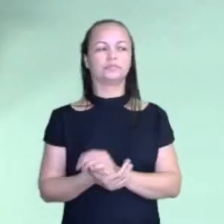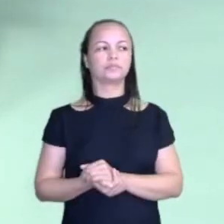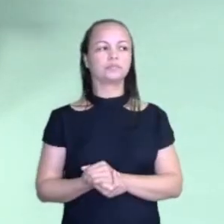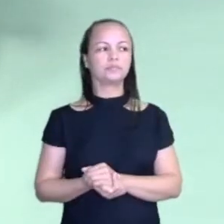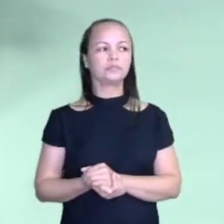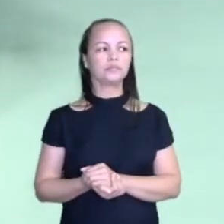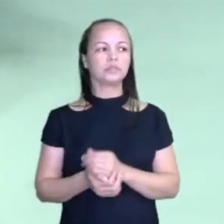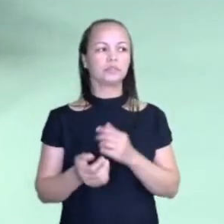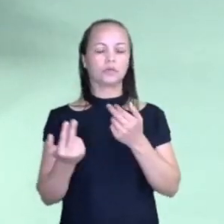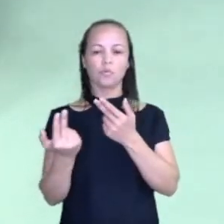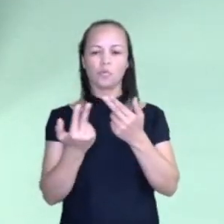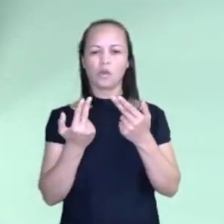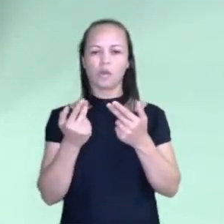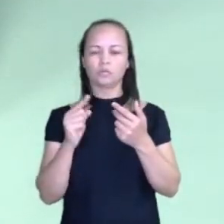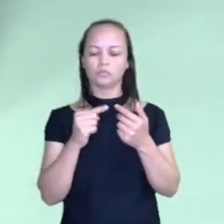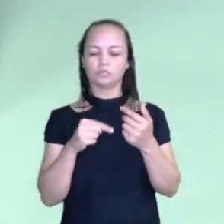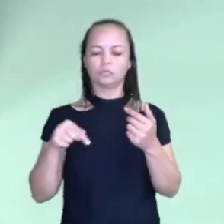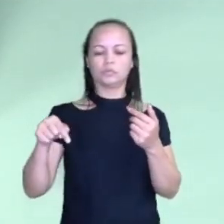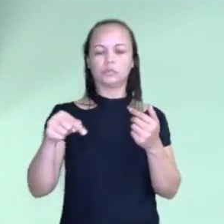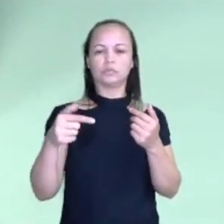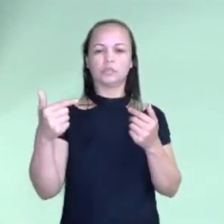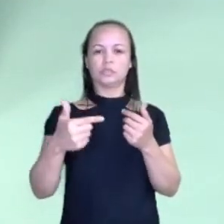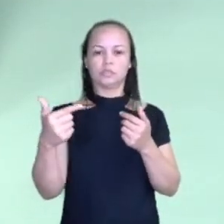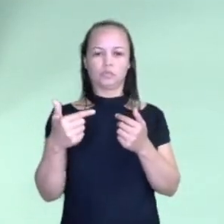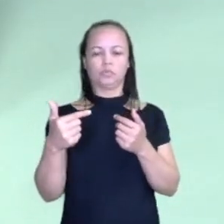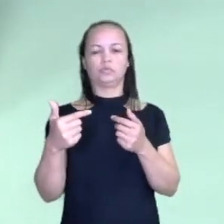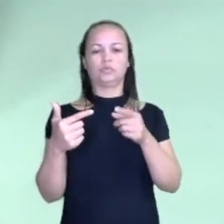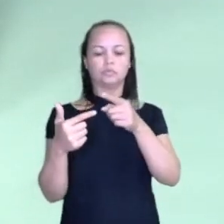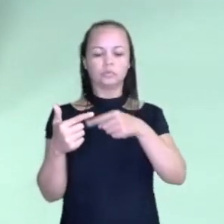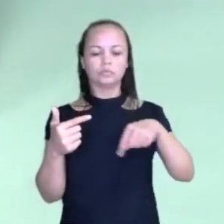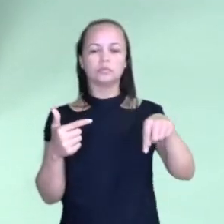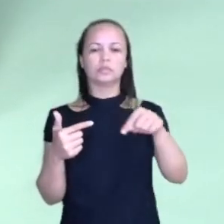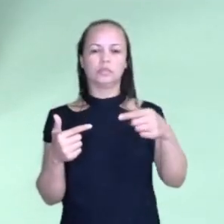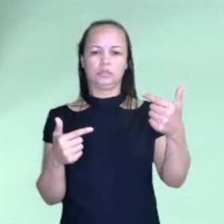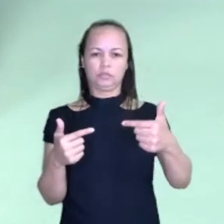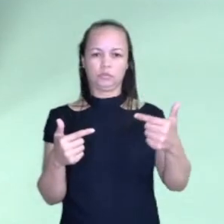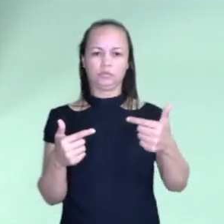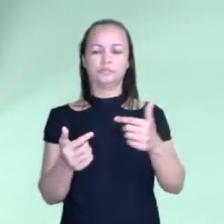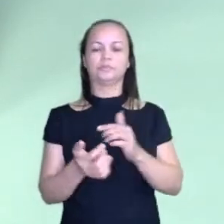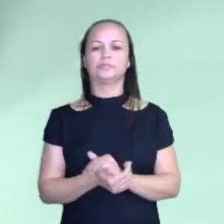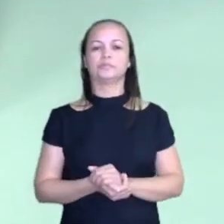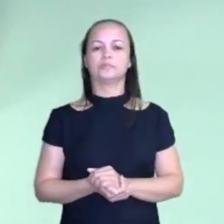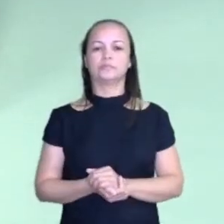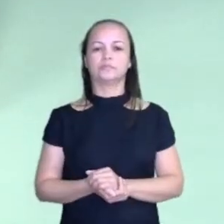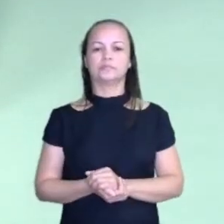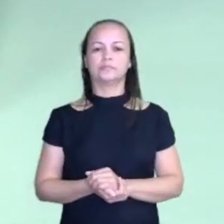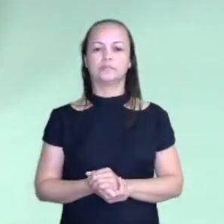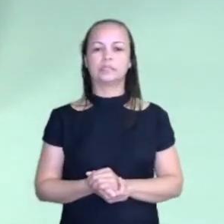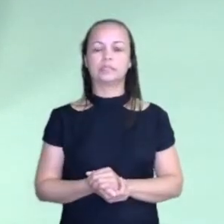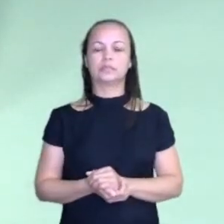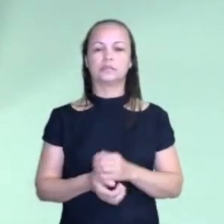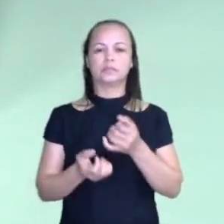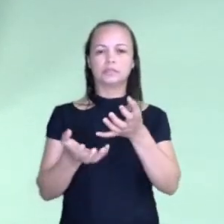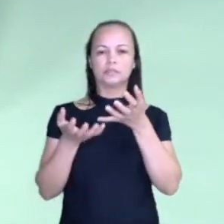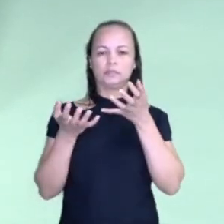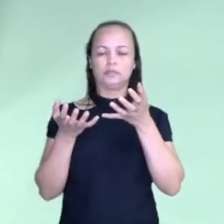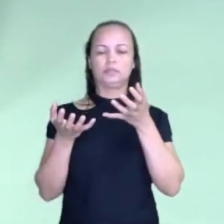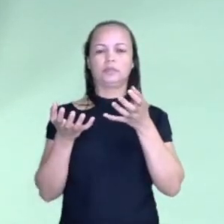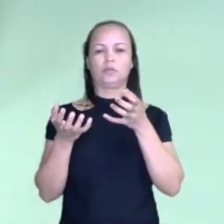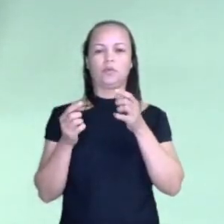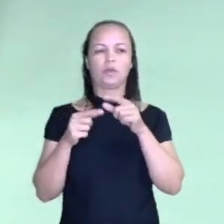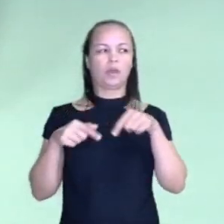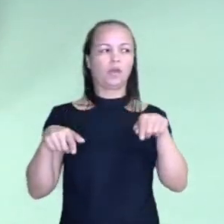o mesmo fio aqui tá ser ligado o segundo Sócrates e o mesmo fio aqui também segundo só quente Então se eu quisesse colocar outra aqui